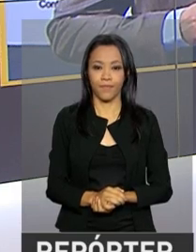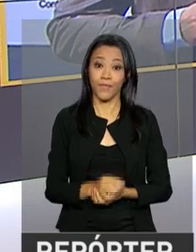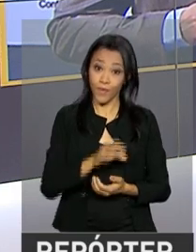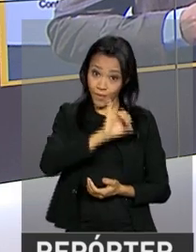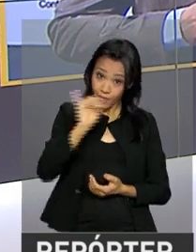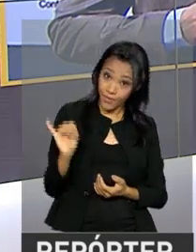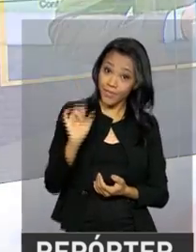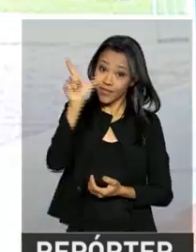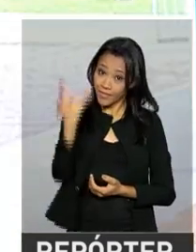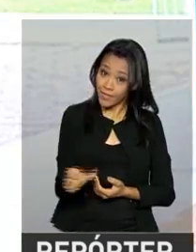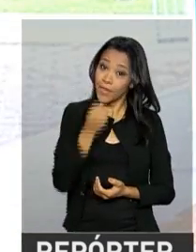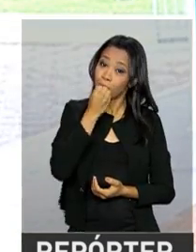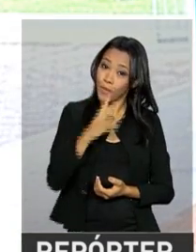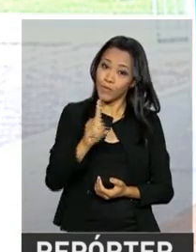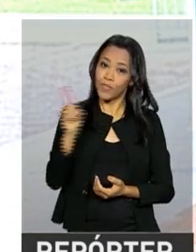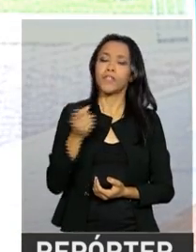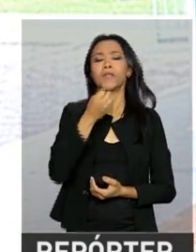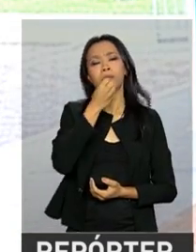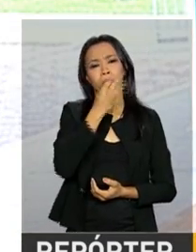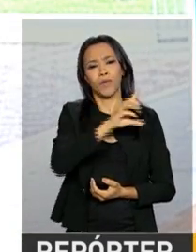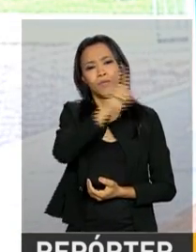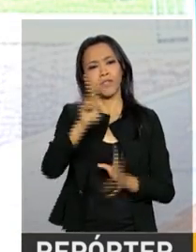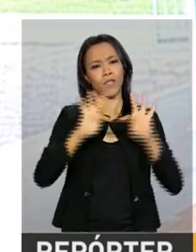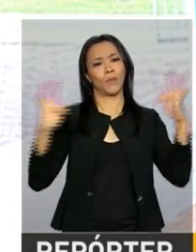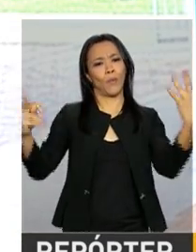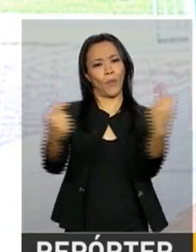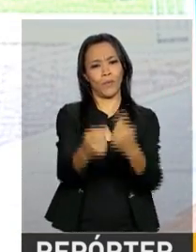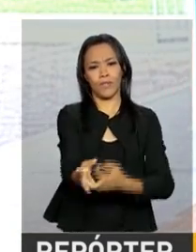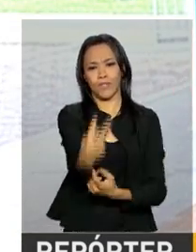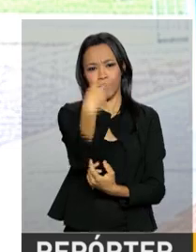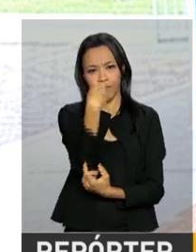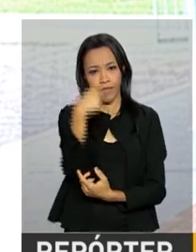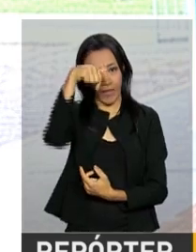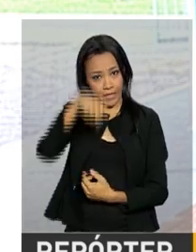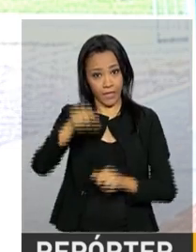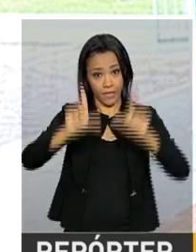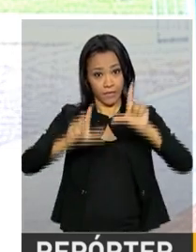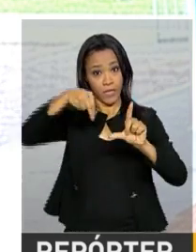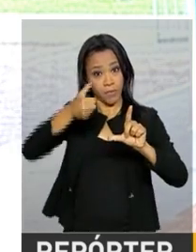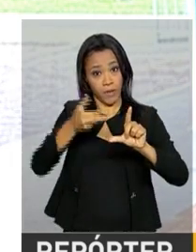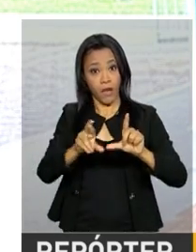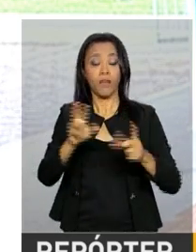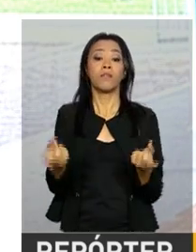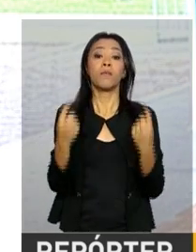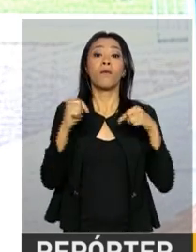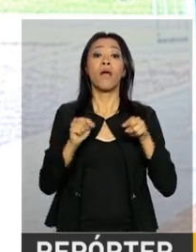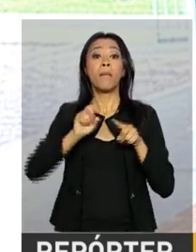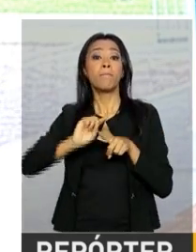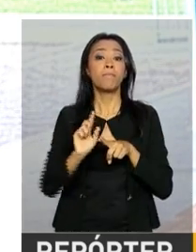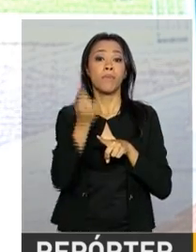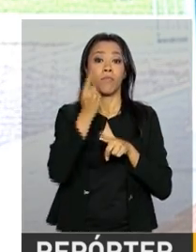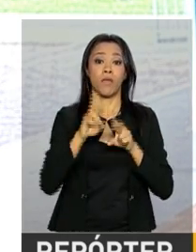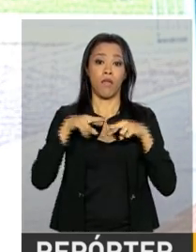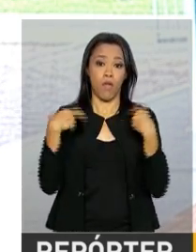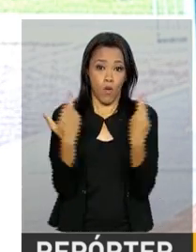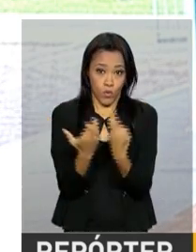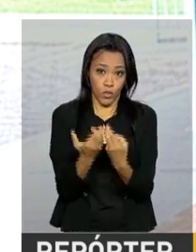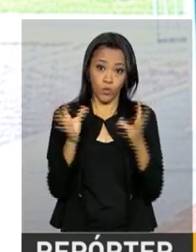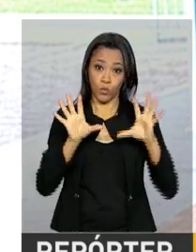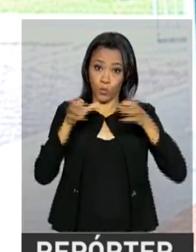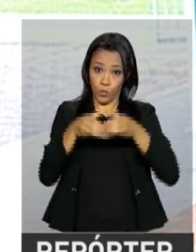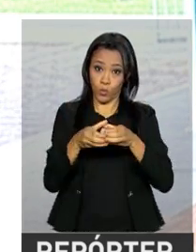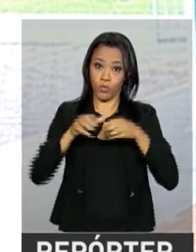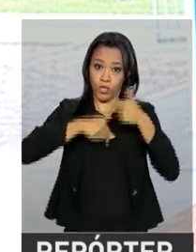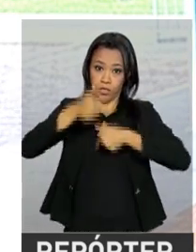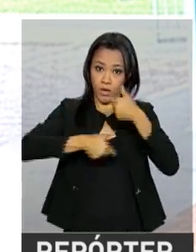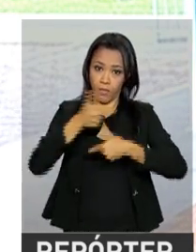Oi Leandro bom dia para você também Bom dia a todos que nos assistem aqui na TV NBR olha essa é a primeira reunião dos grupos de trabalho do conselhão